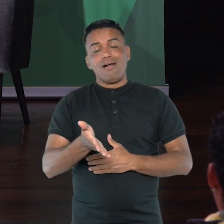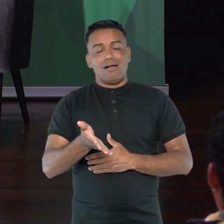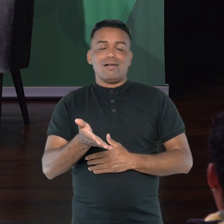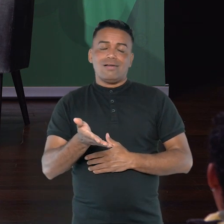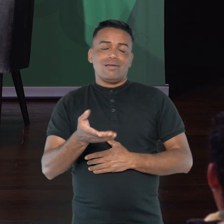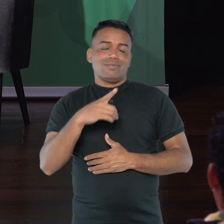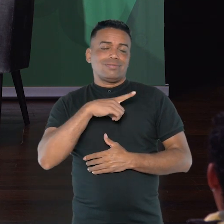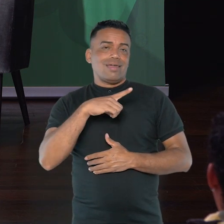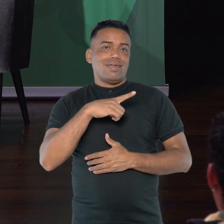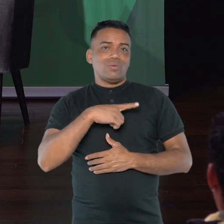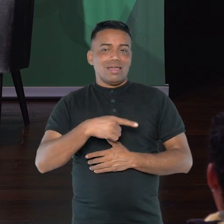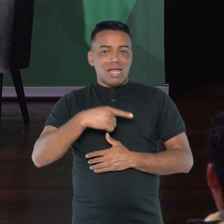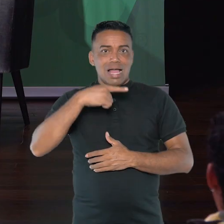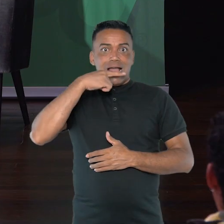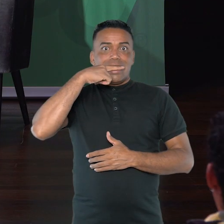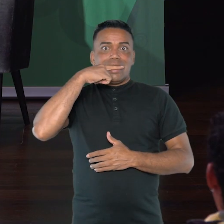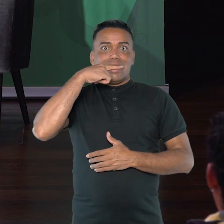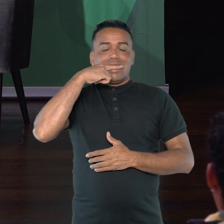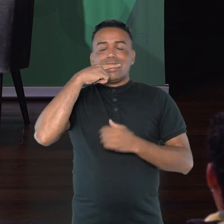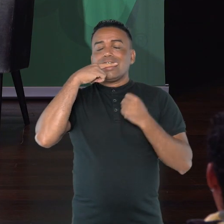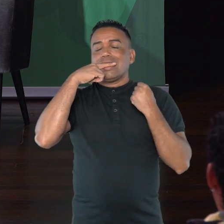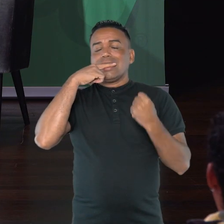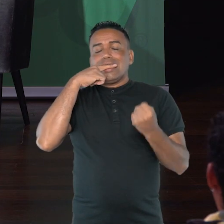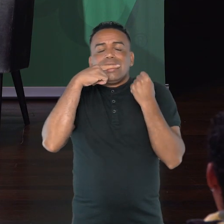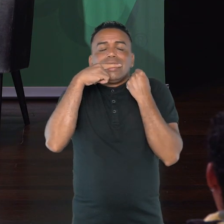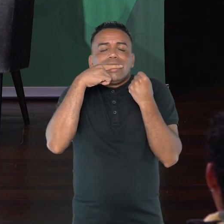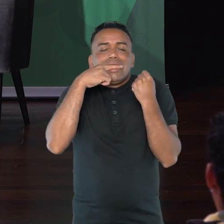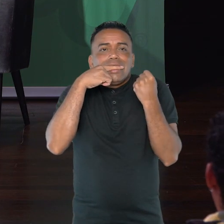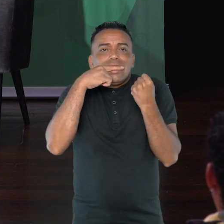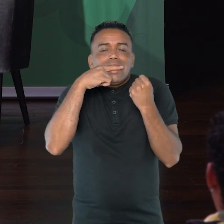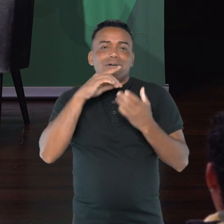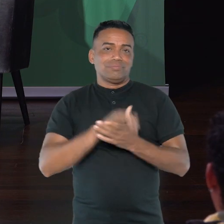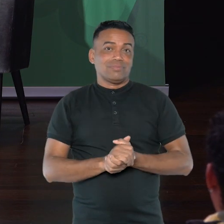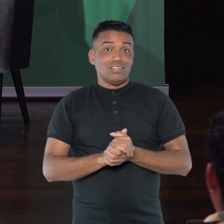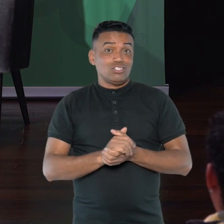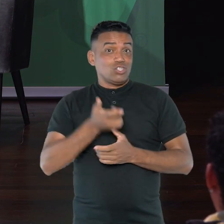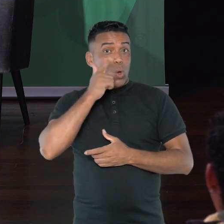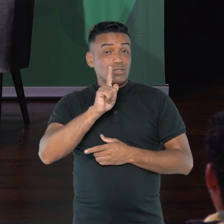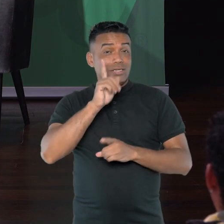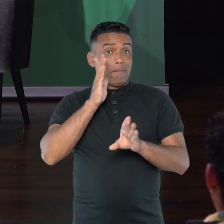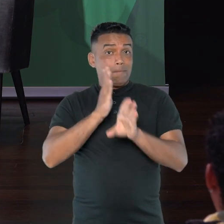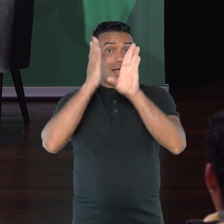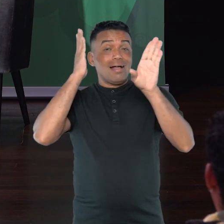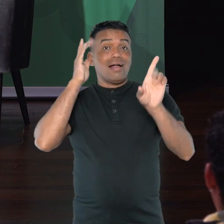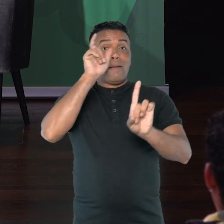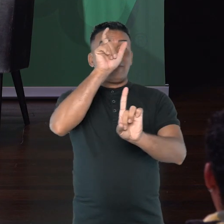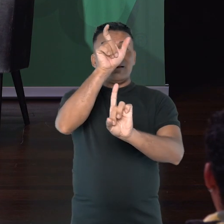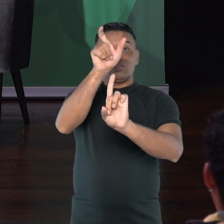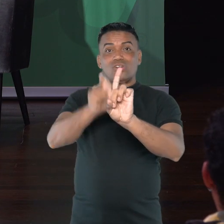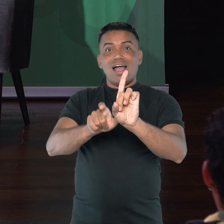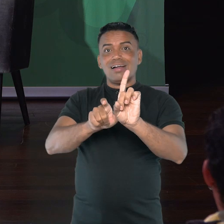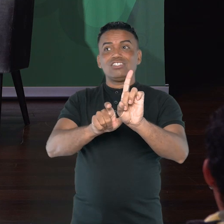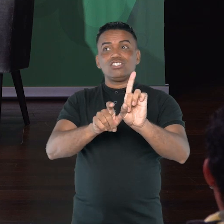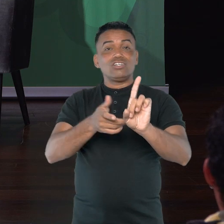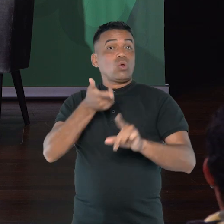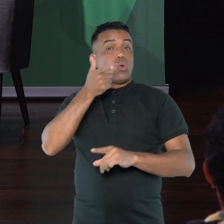essa inveja poderosa de conseguir encontrar esse personagem e conseguir